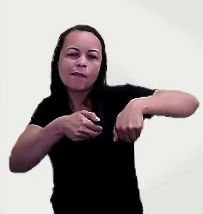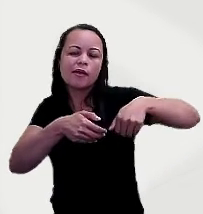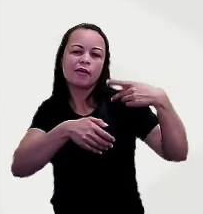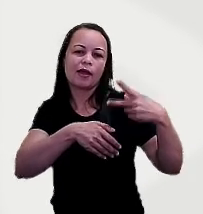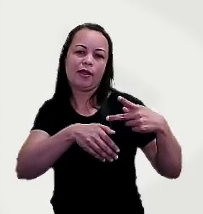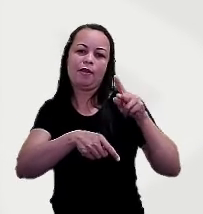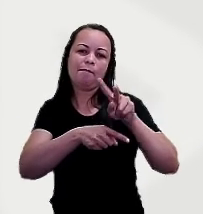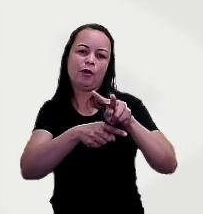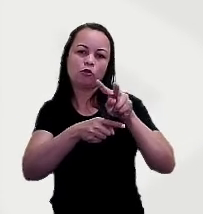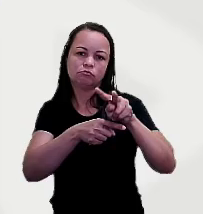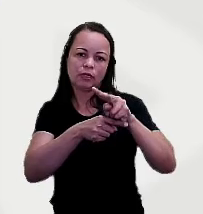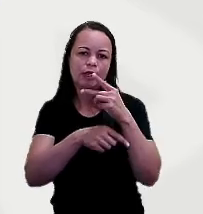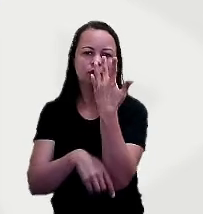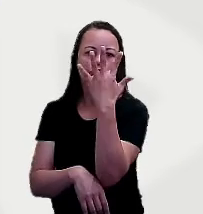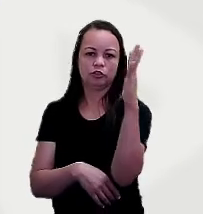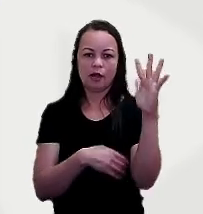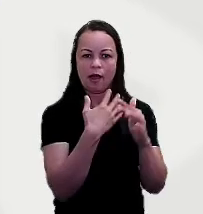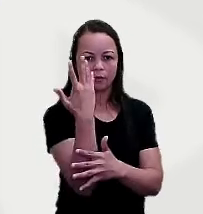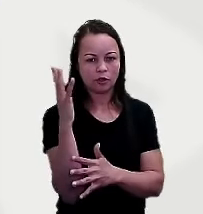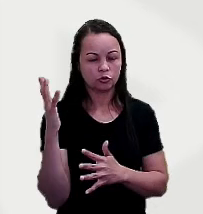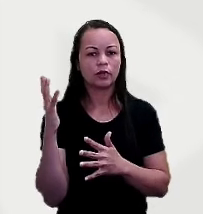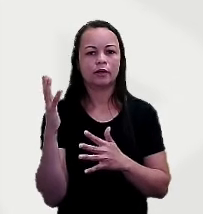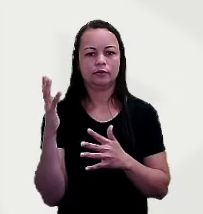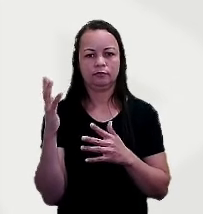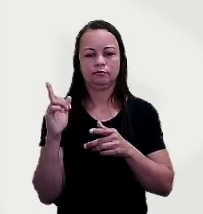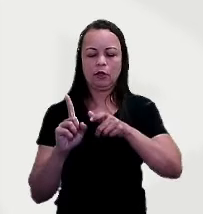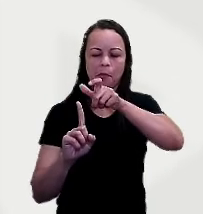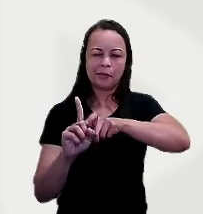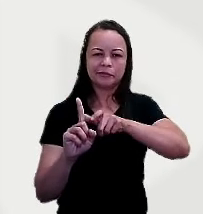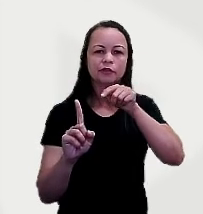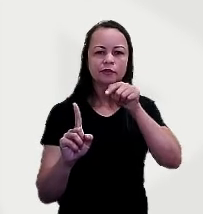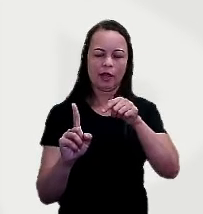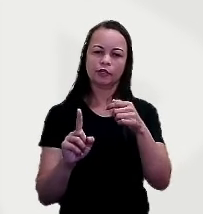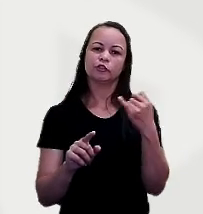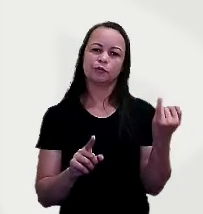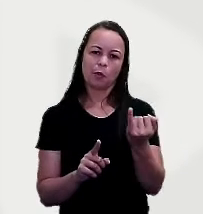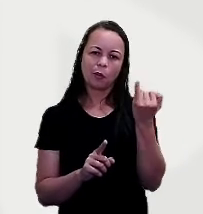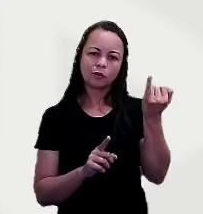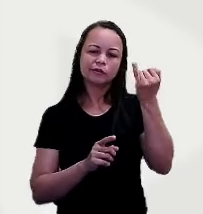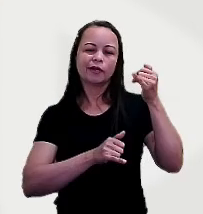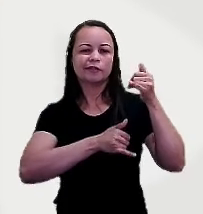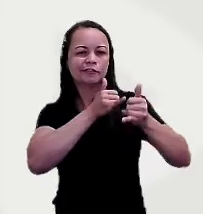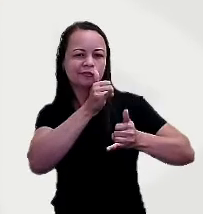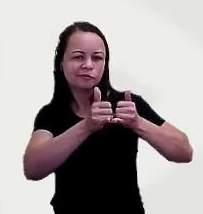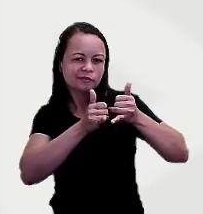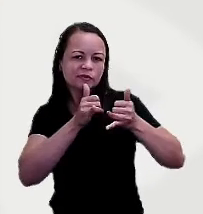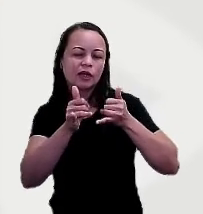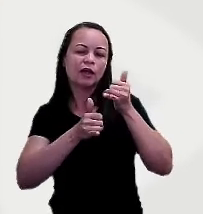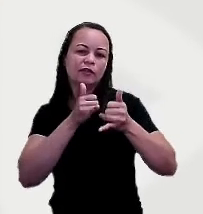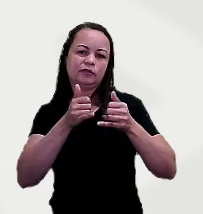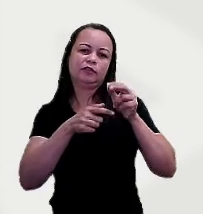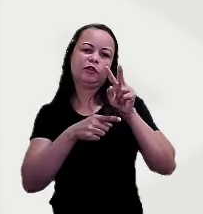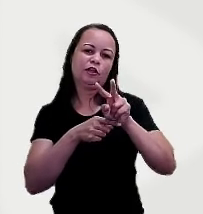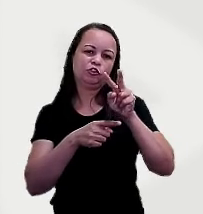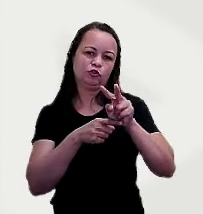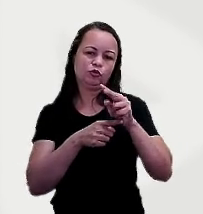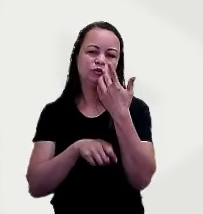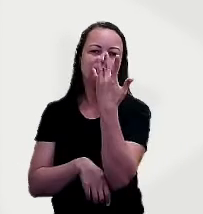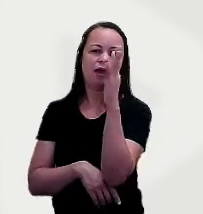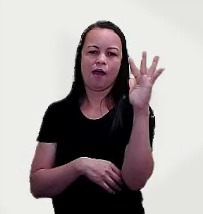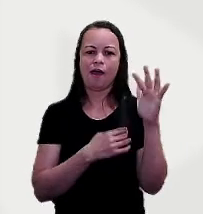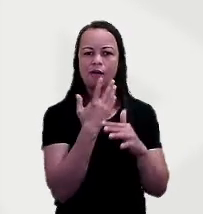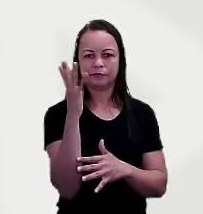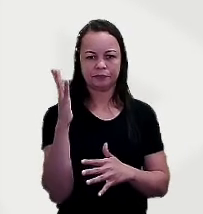natureza. Ele é um personagem, né, fantástico das lendas, onde protege a natureza. E